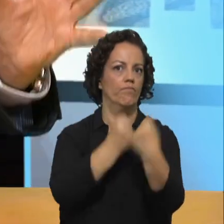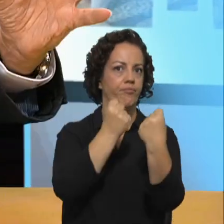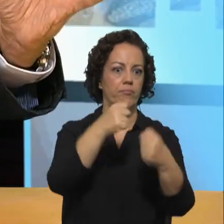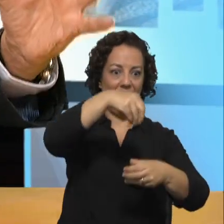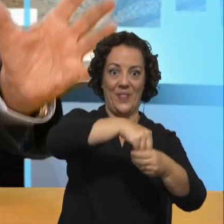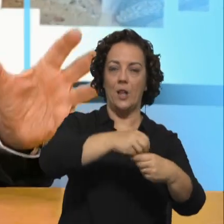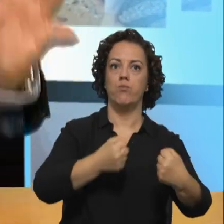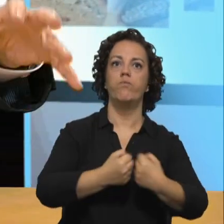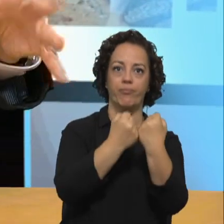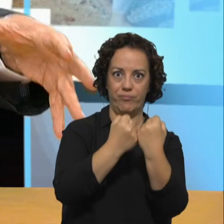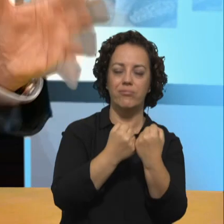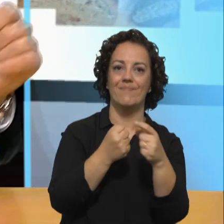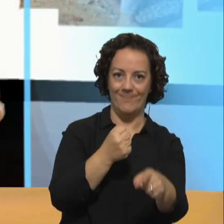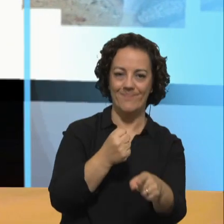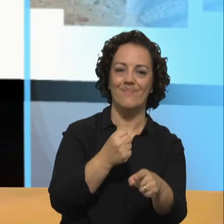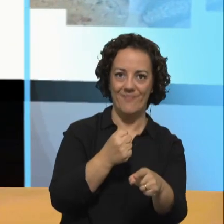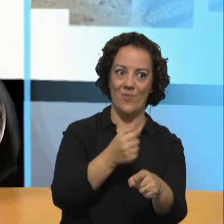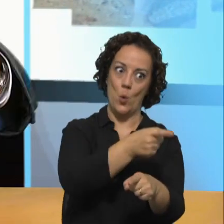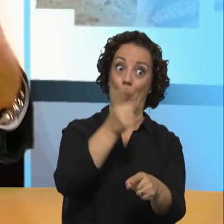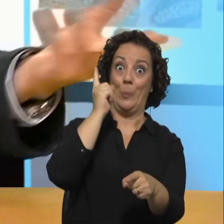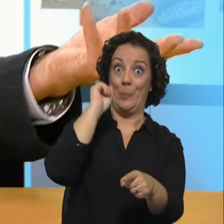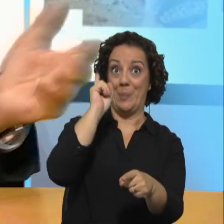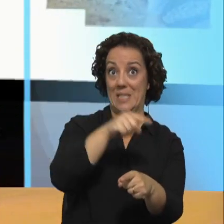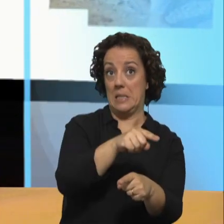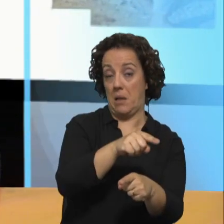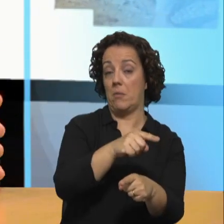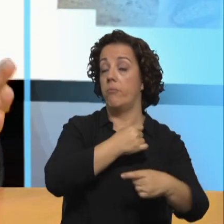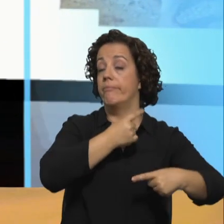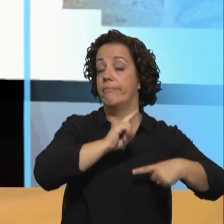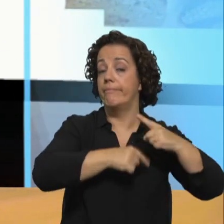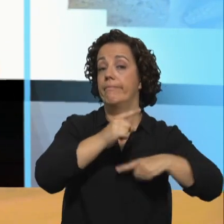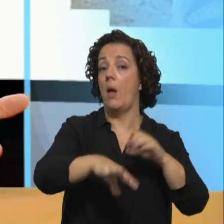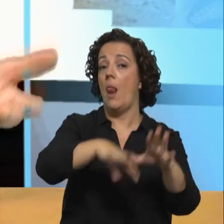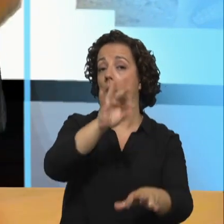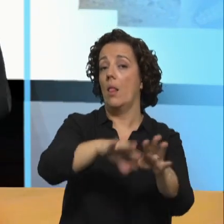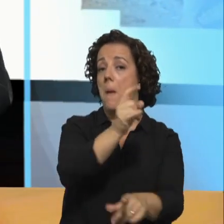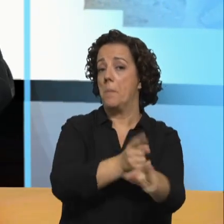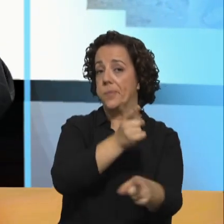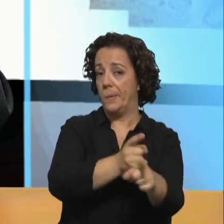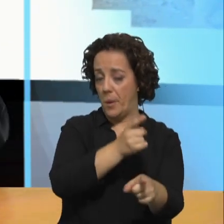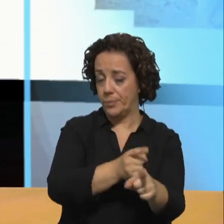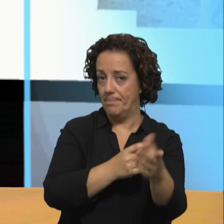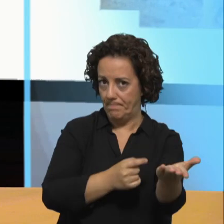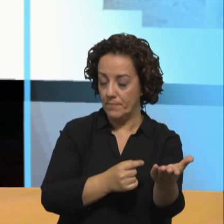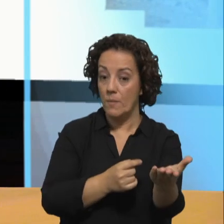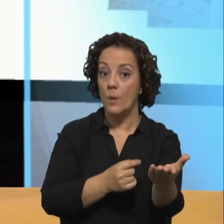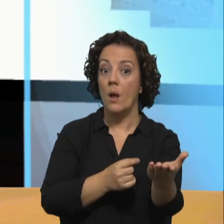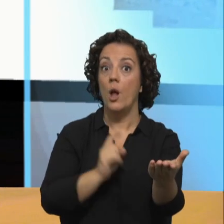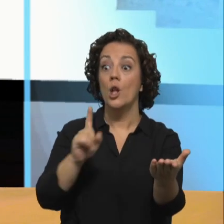do Mahmoud Abbas, o presidente, tem sido sucessivamente eleito, e por